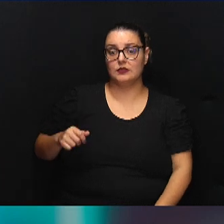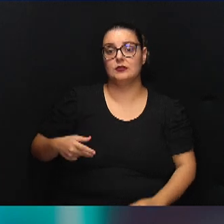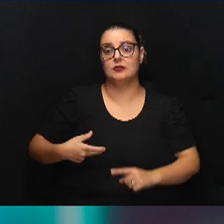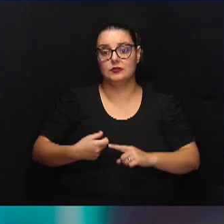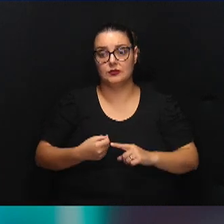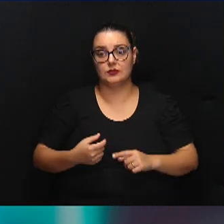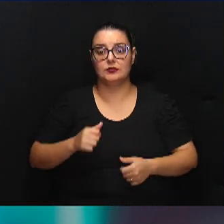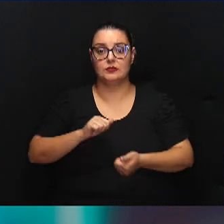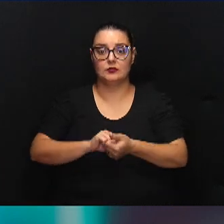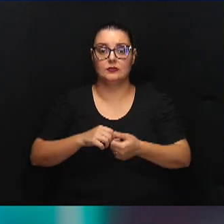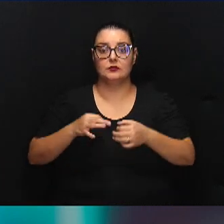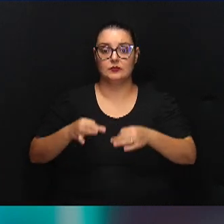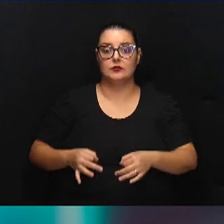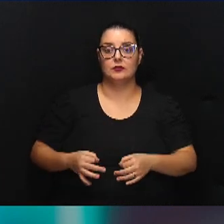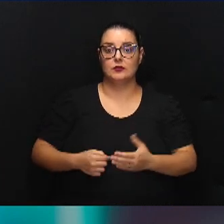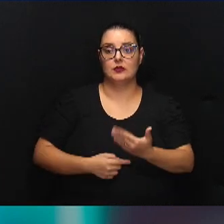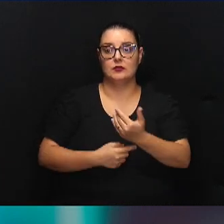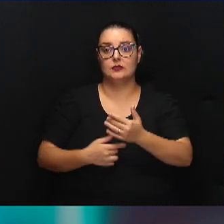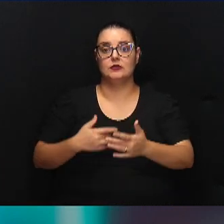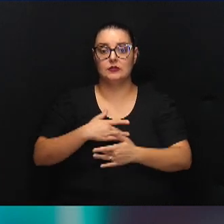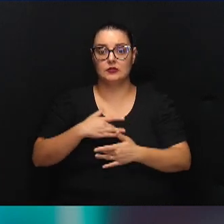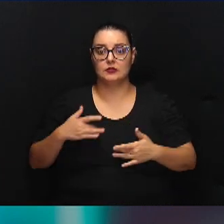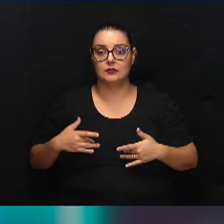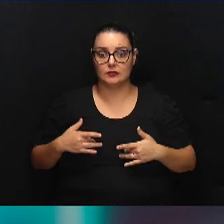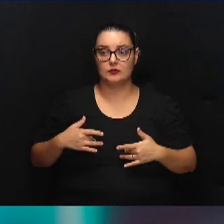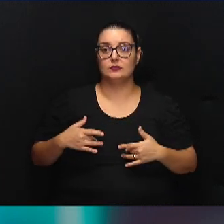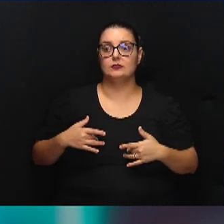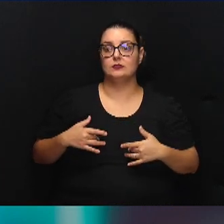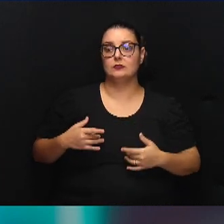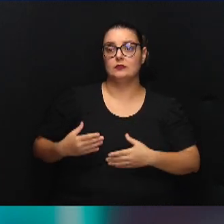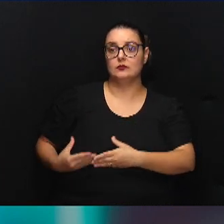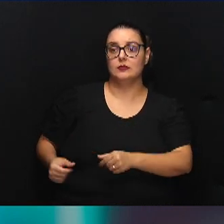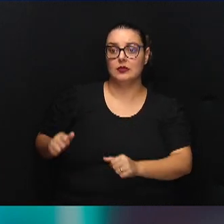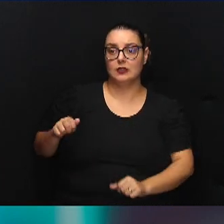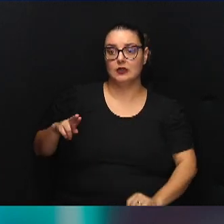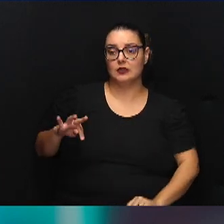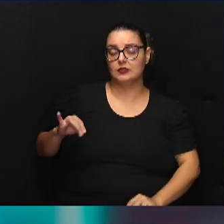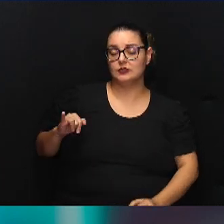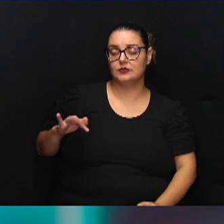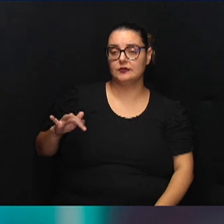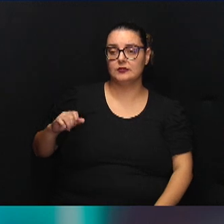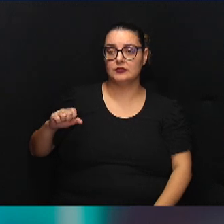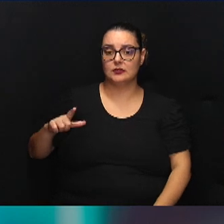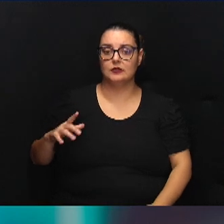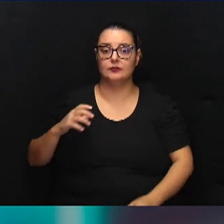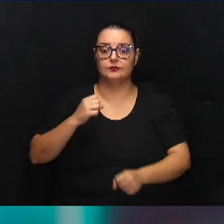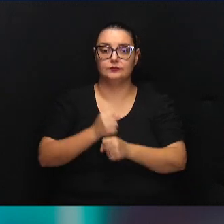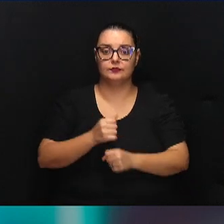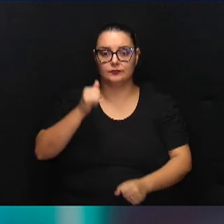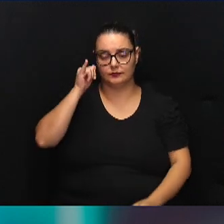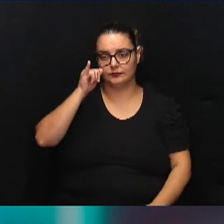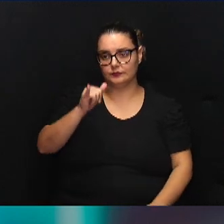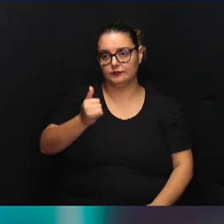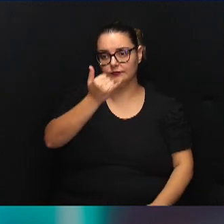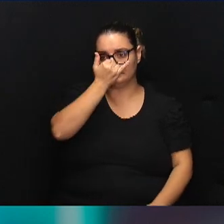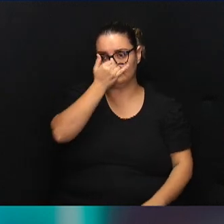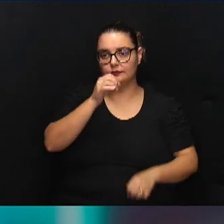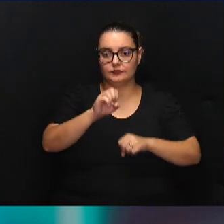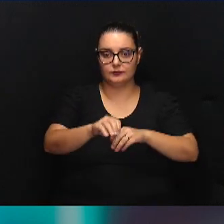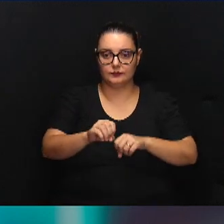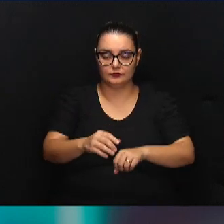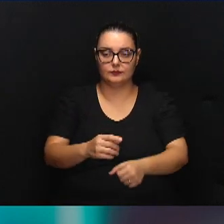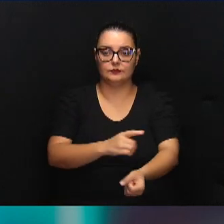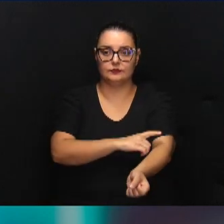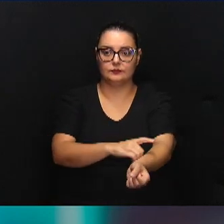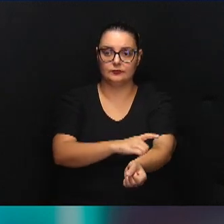como sensores, bombas de insulina, pâncreas artificial e, somado a isso, a prevenção e educação em diabetes,